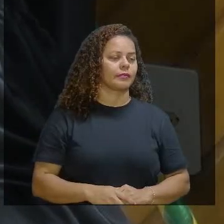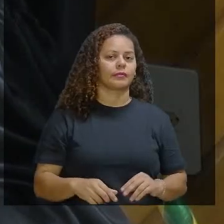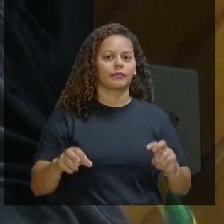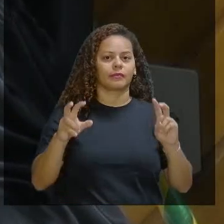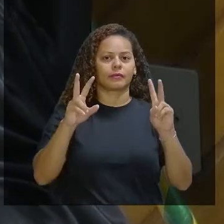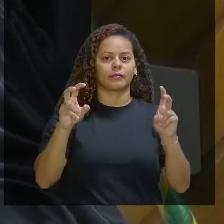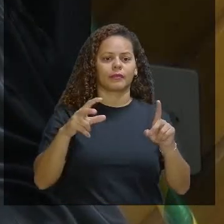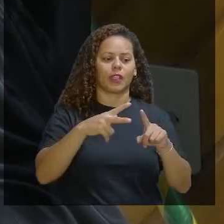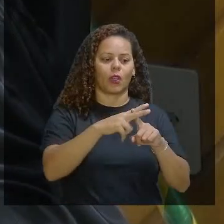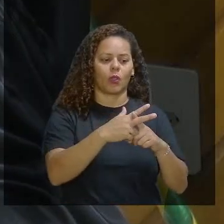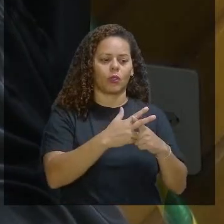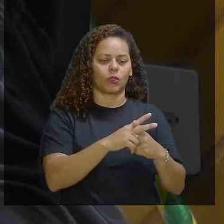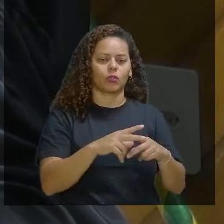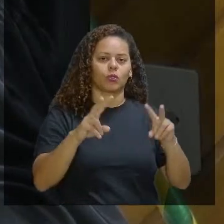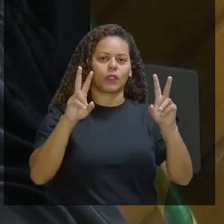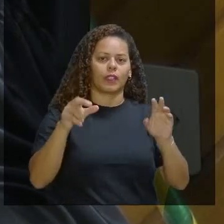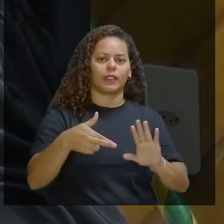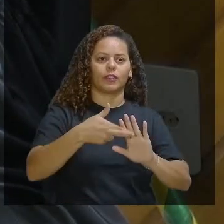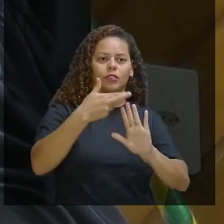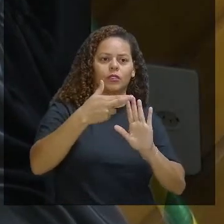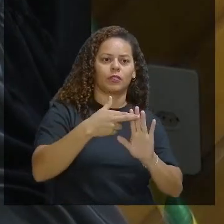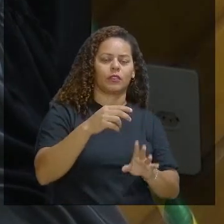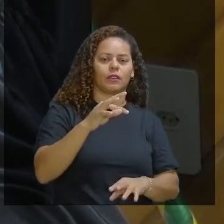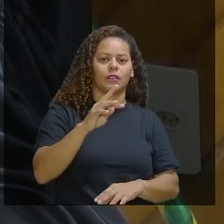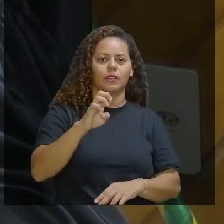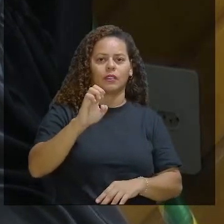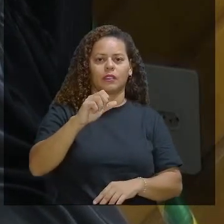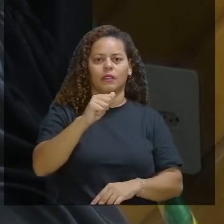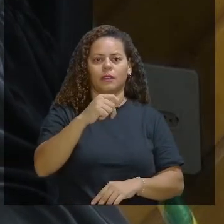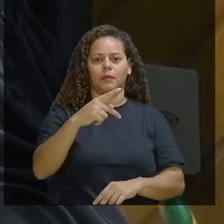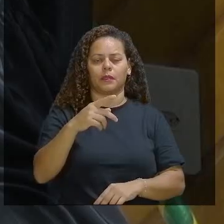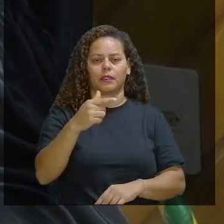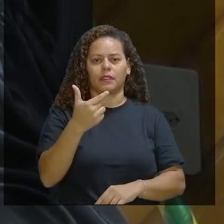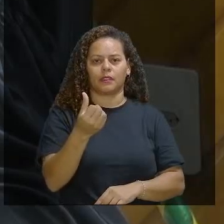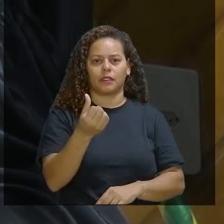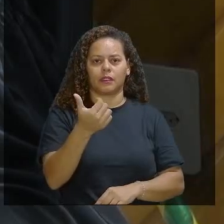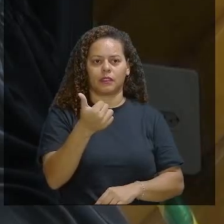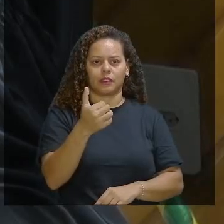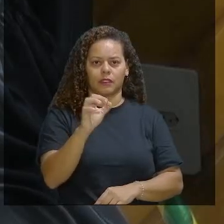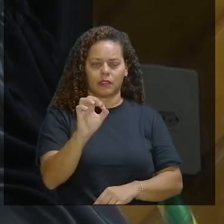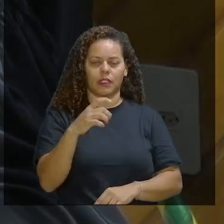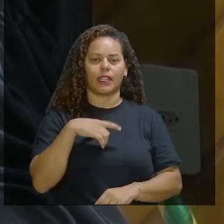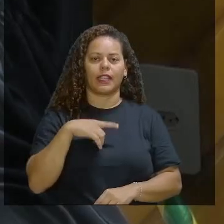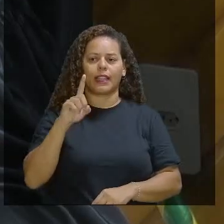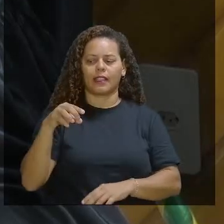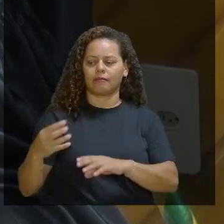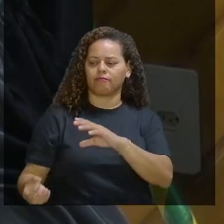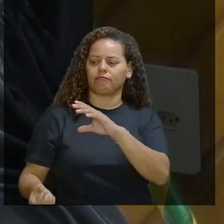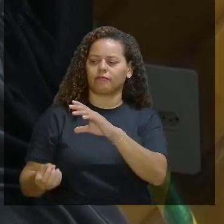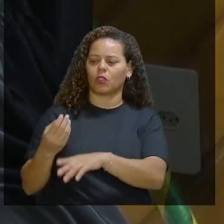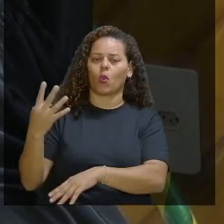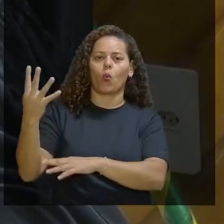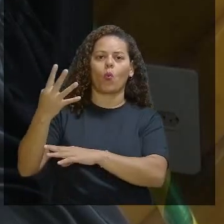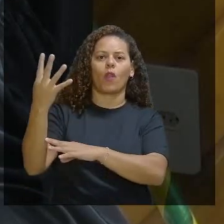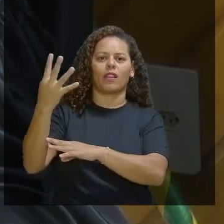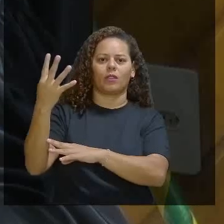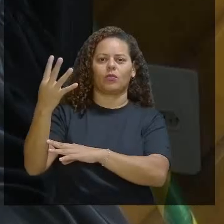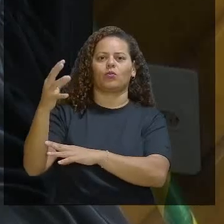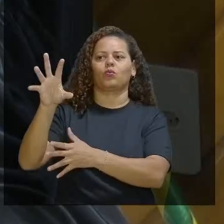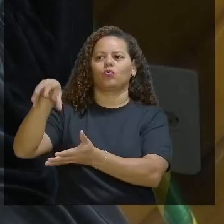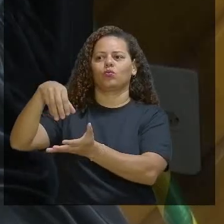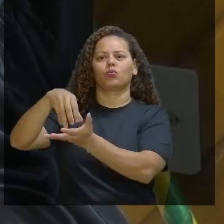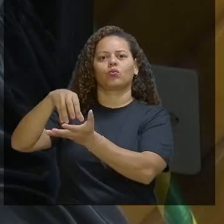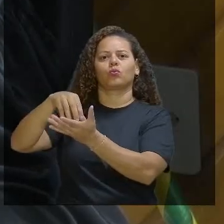assunto alteração... Permanece o foco do desembargador Carmo Antônio. 610, que dispõe sobre a criação do 4º Núcleo Regional Eleitoral